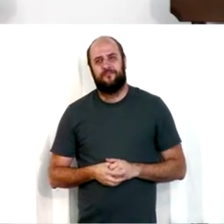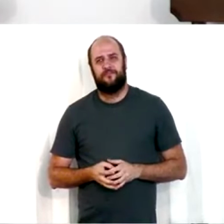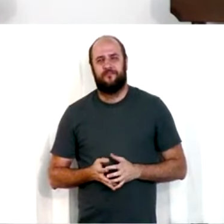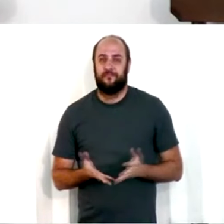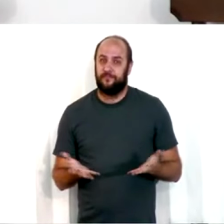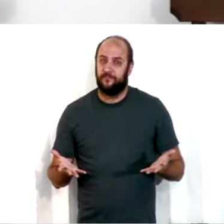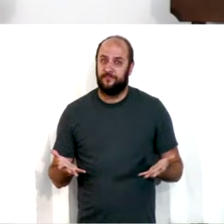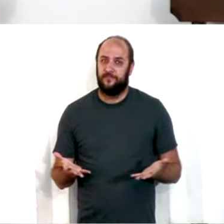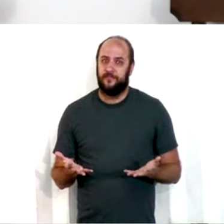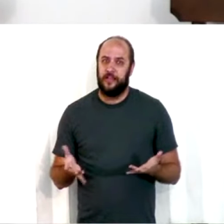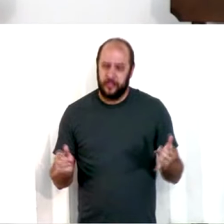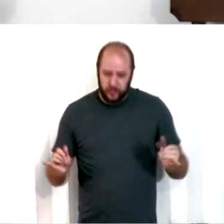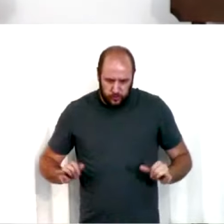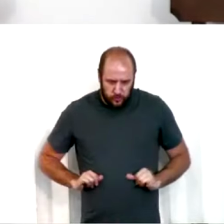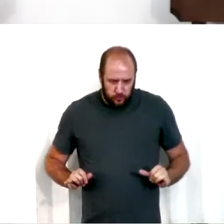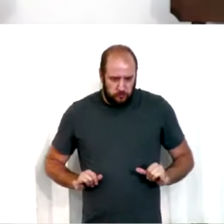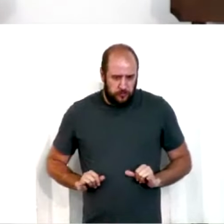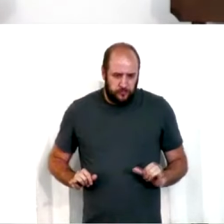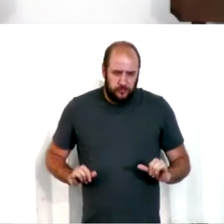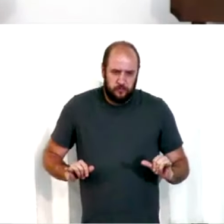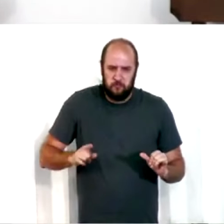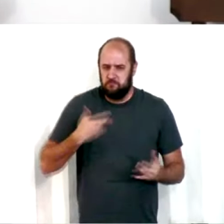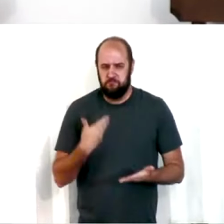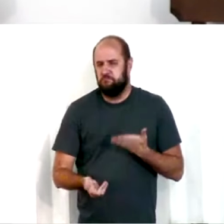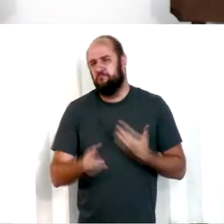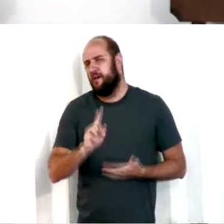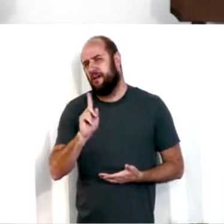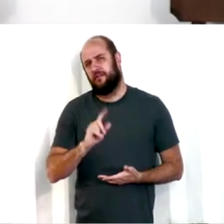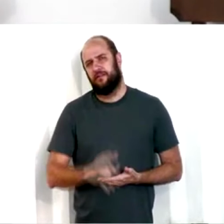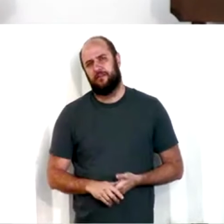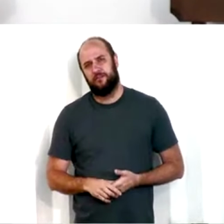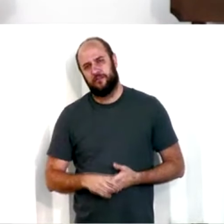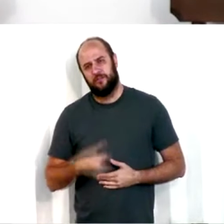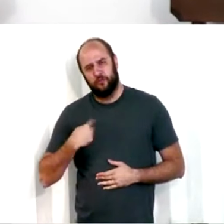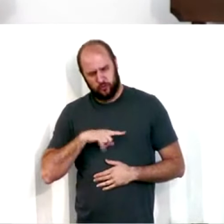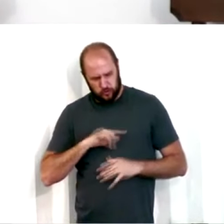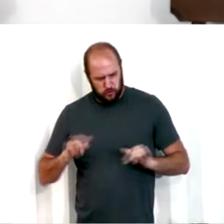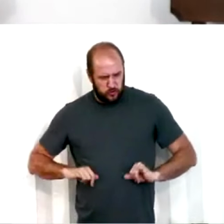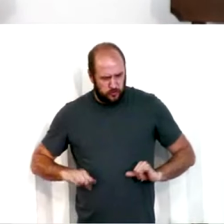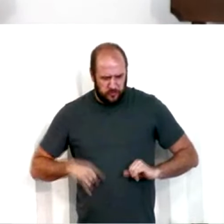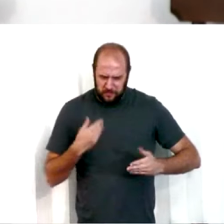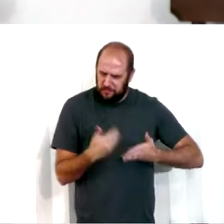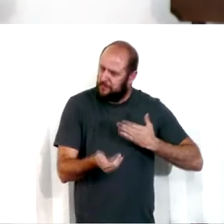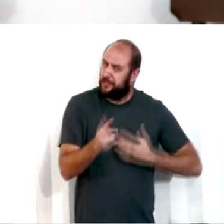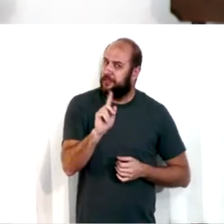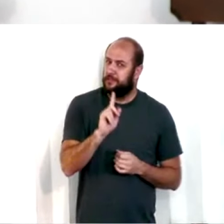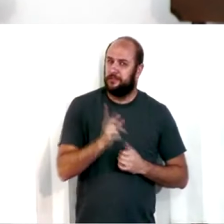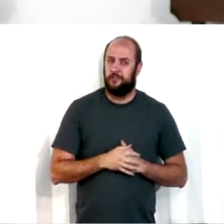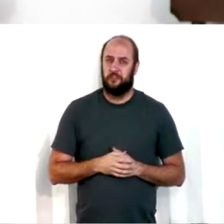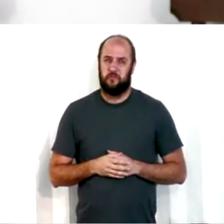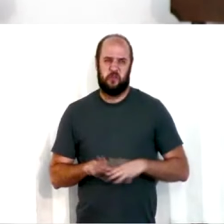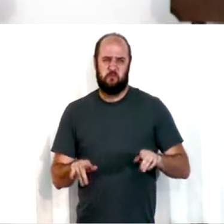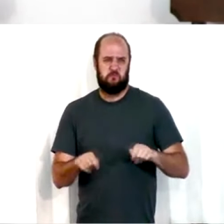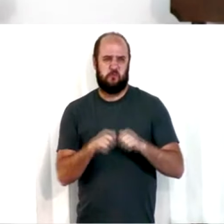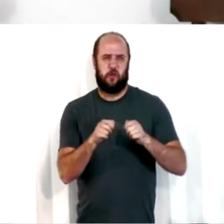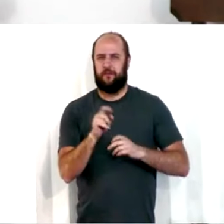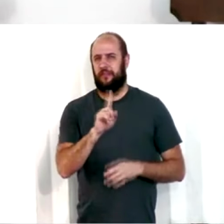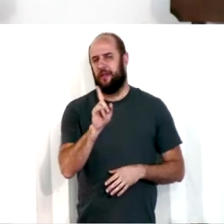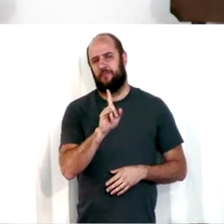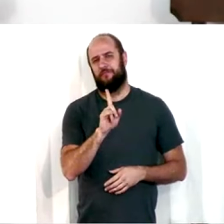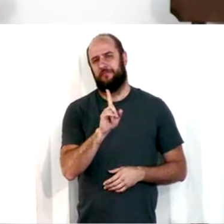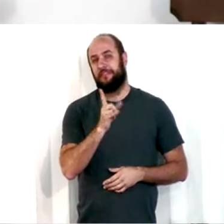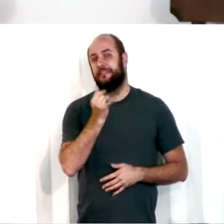Irmãos, o nosso sofrimento não é vão. Nenhum sofrimento nosso é vão. Nenhum sofrimento nosso é para nada, se você